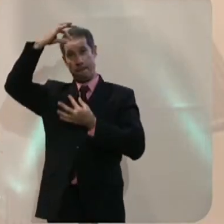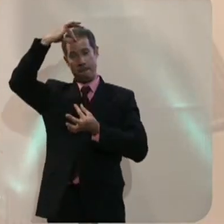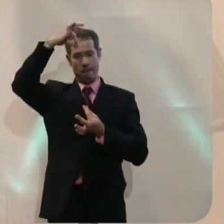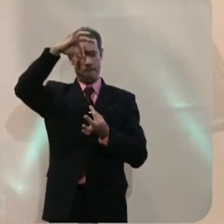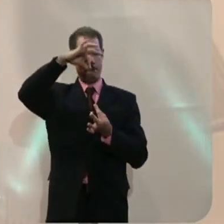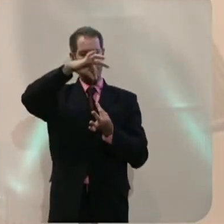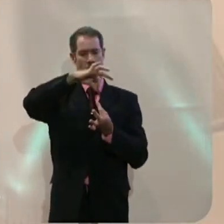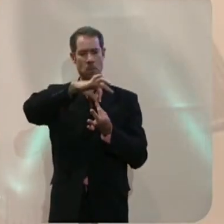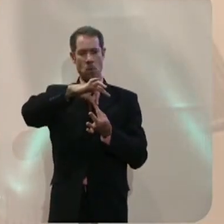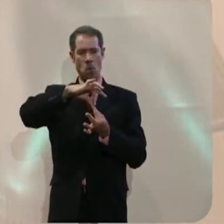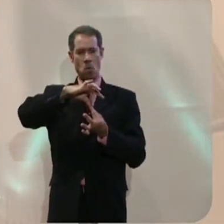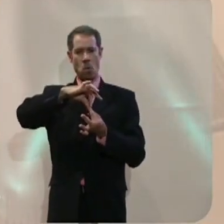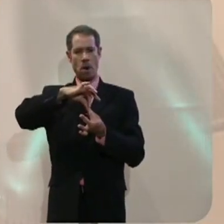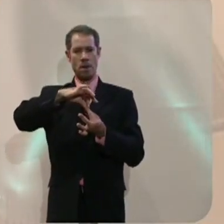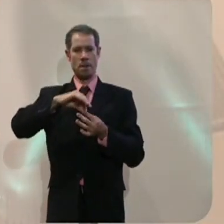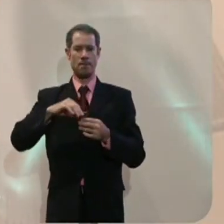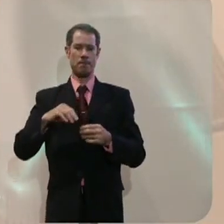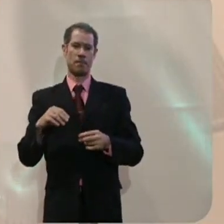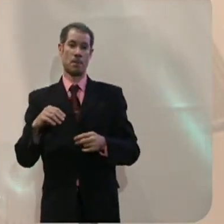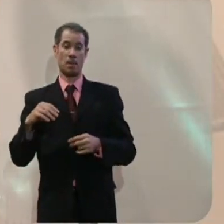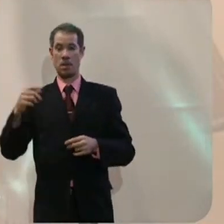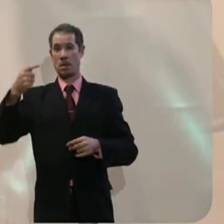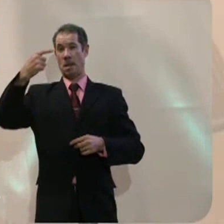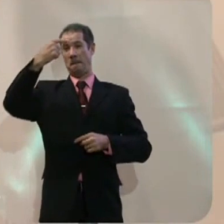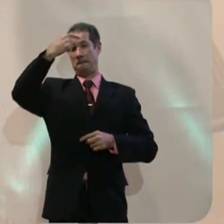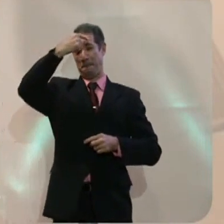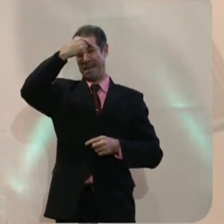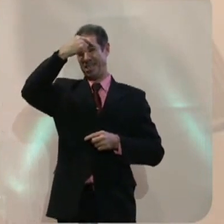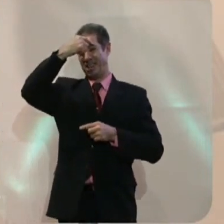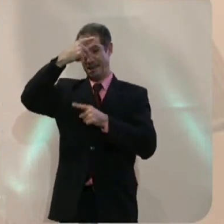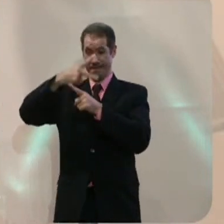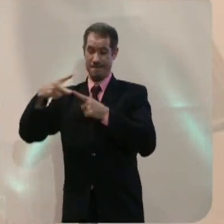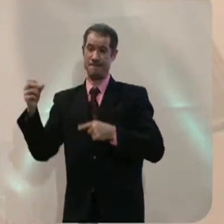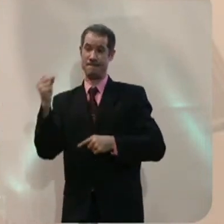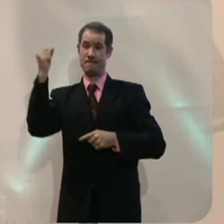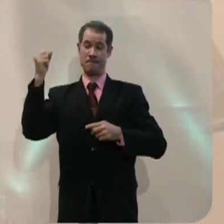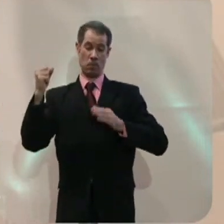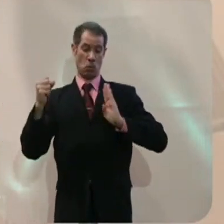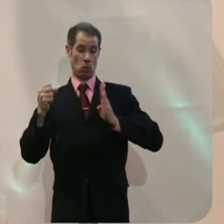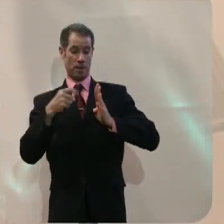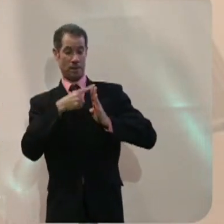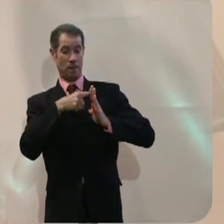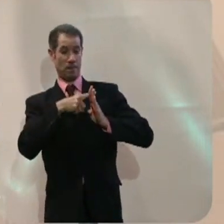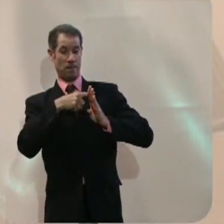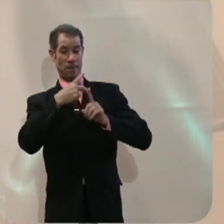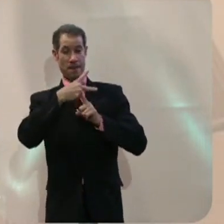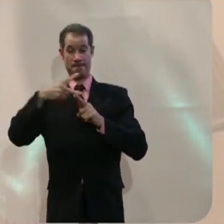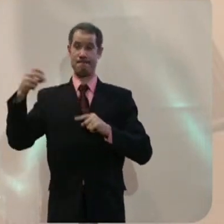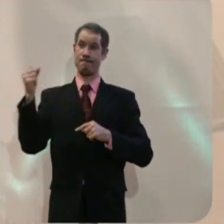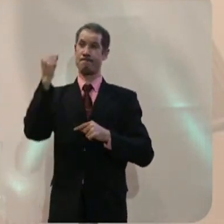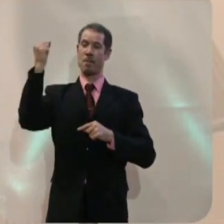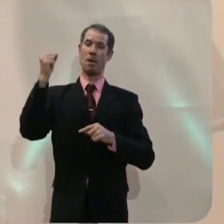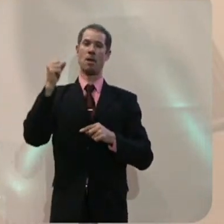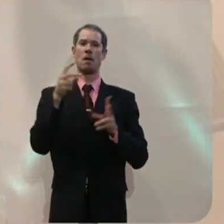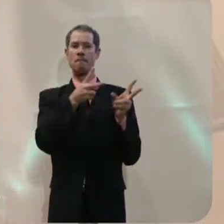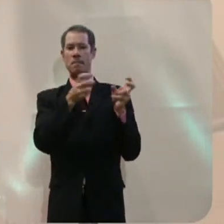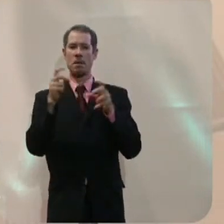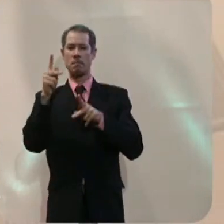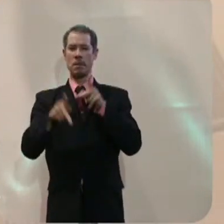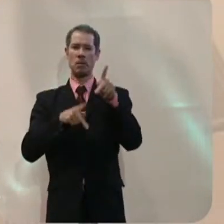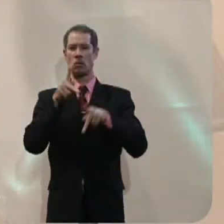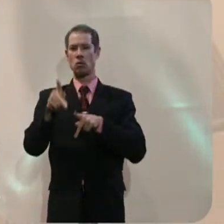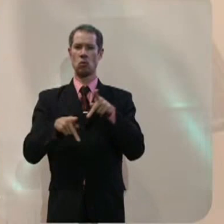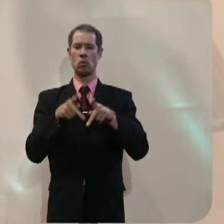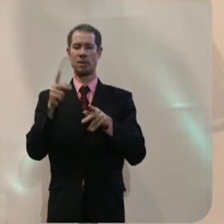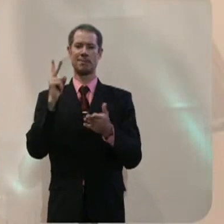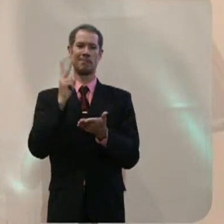espirituais, elas são vencidas na mente e no coração. Eu vejo muitas vezes pessoas passando